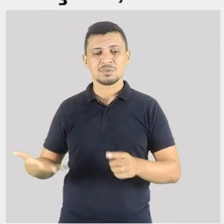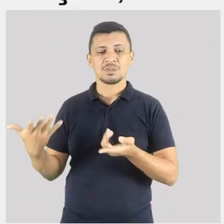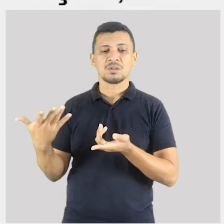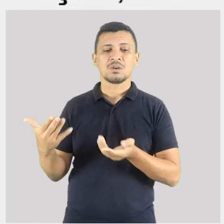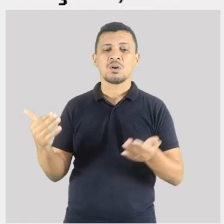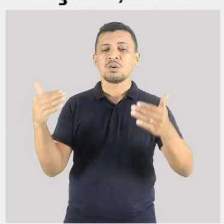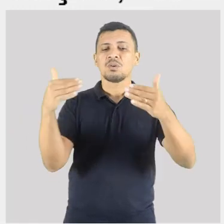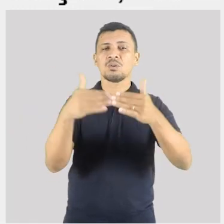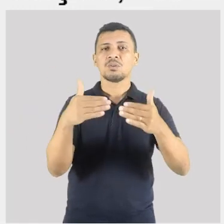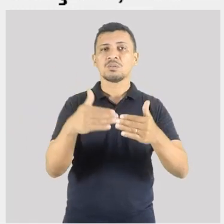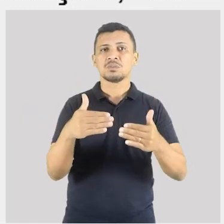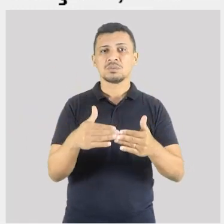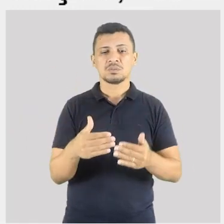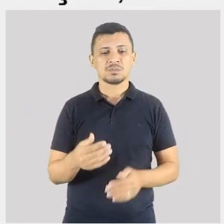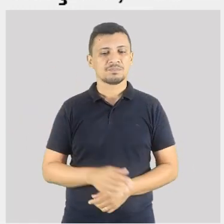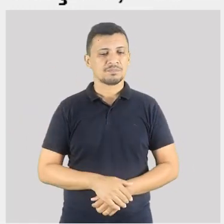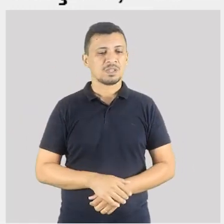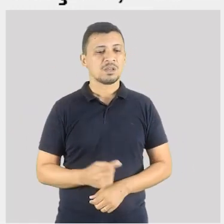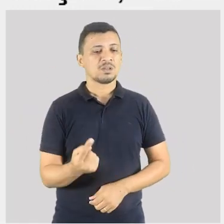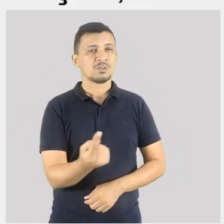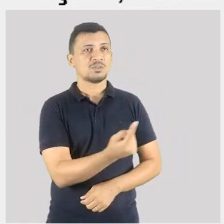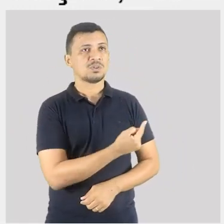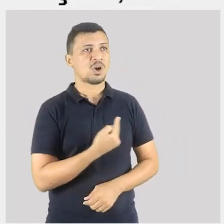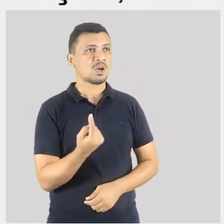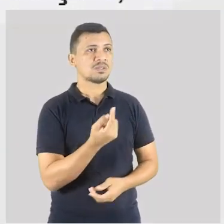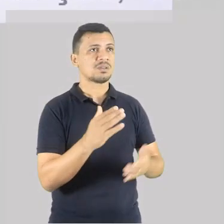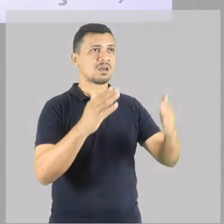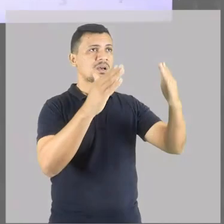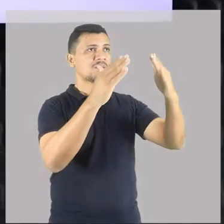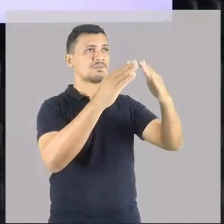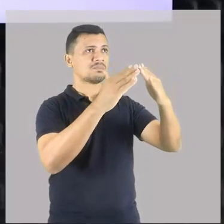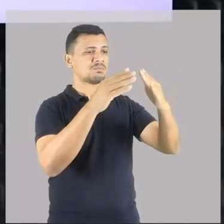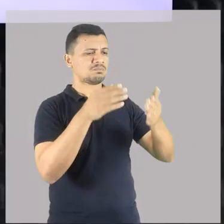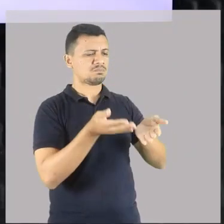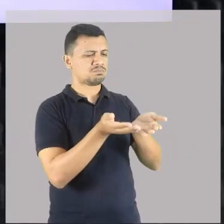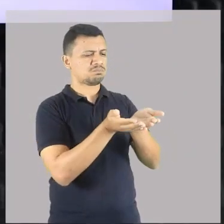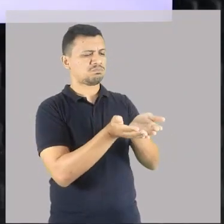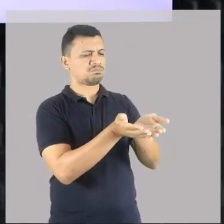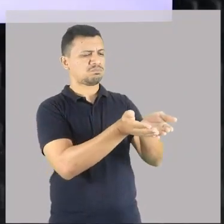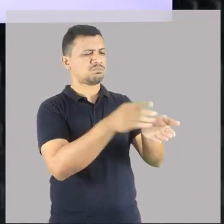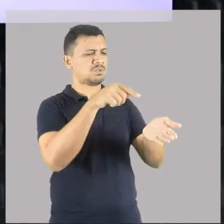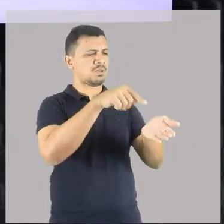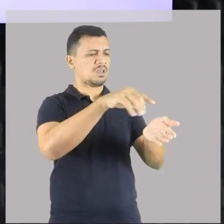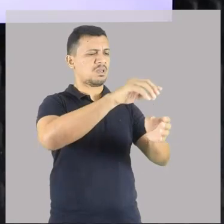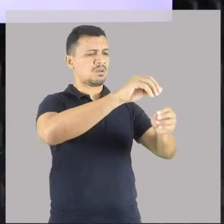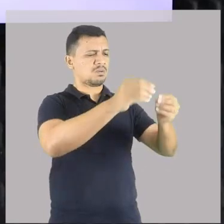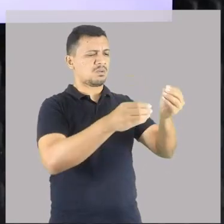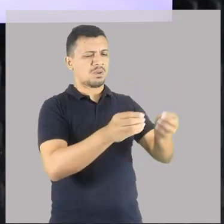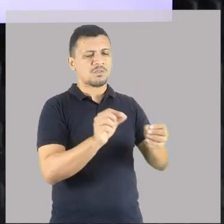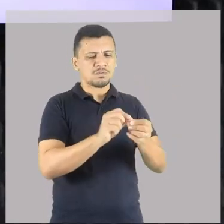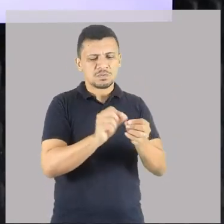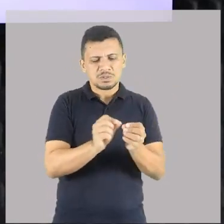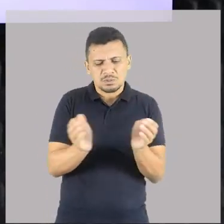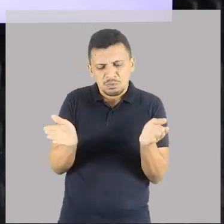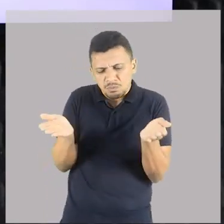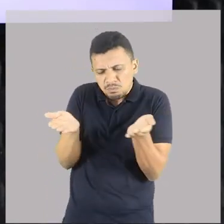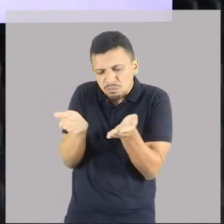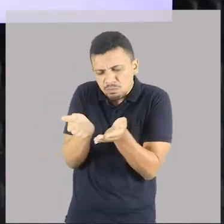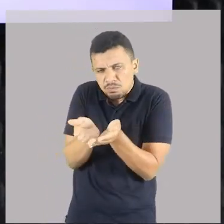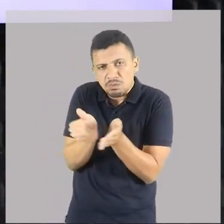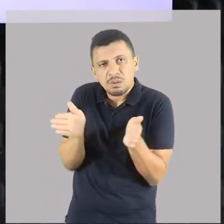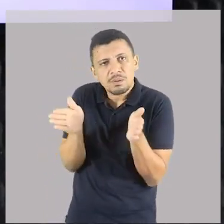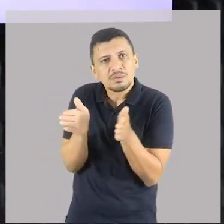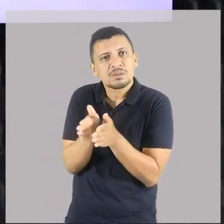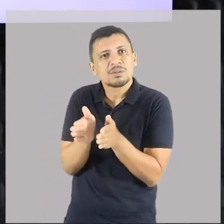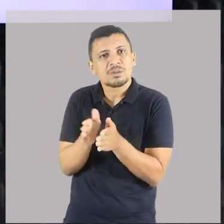Associando aí, olha, nós desmanchamos o teto do barco e fizemos uma jangada pequena, certo? Eu